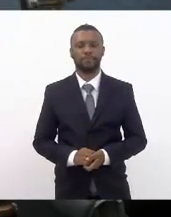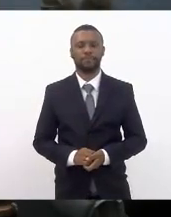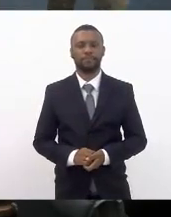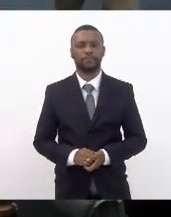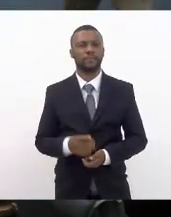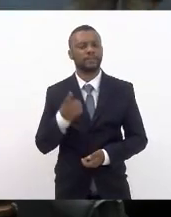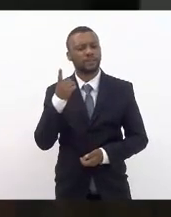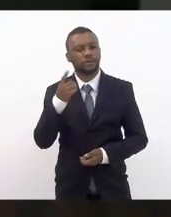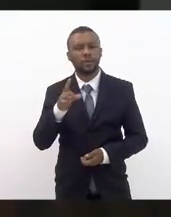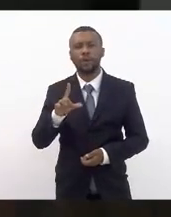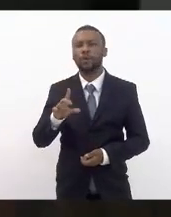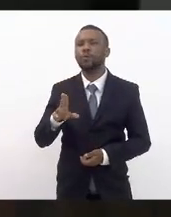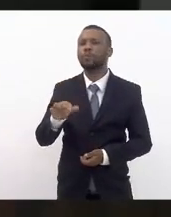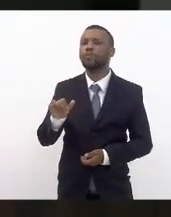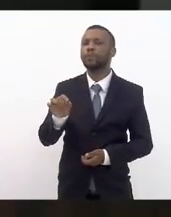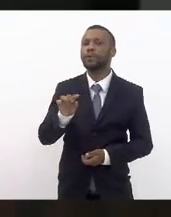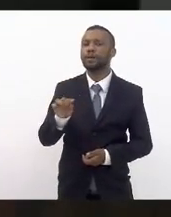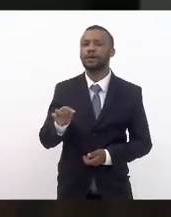Deputado Luiz Martins.